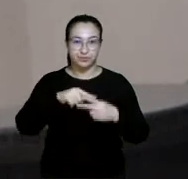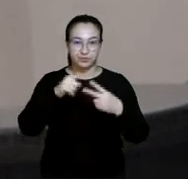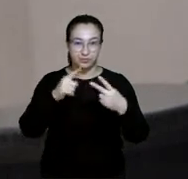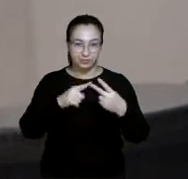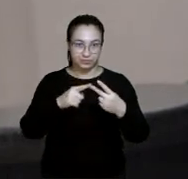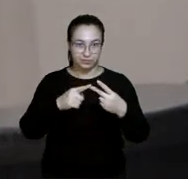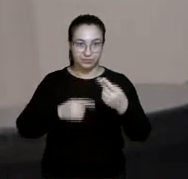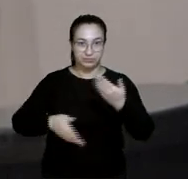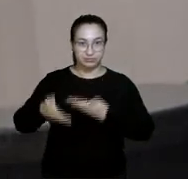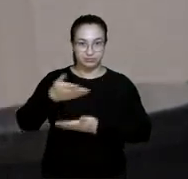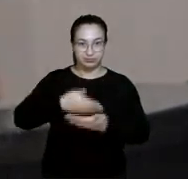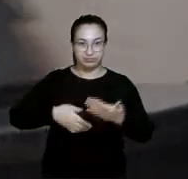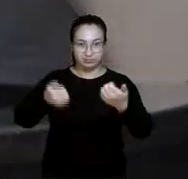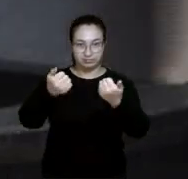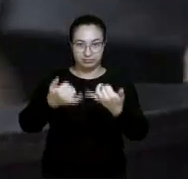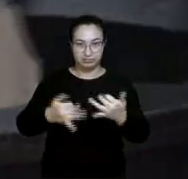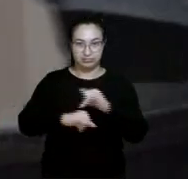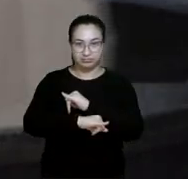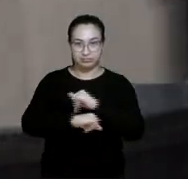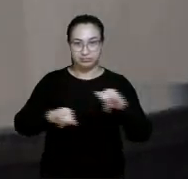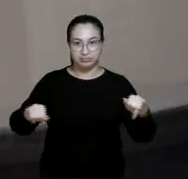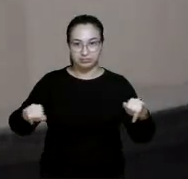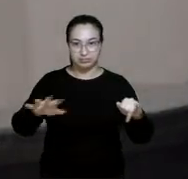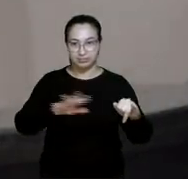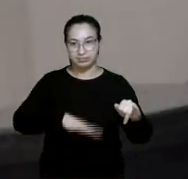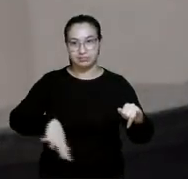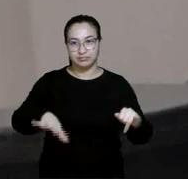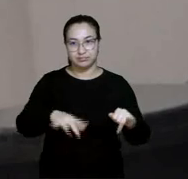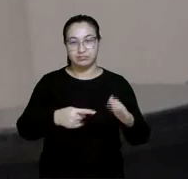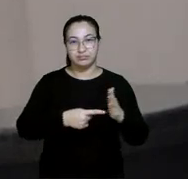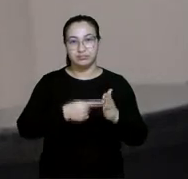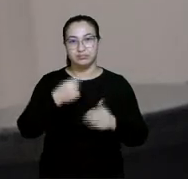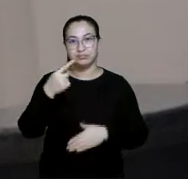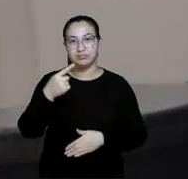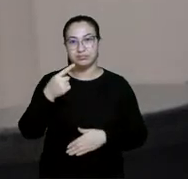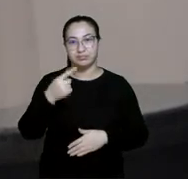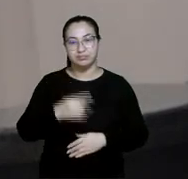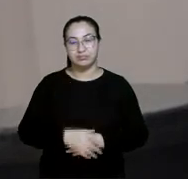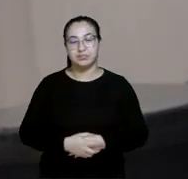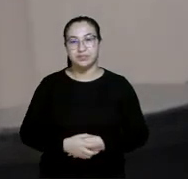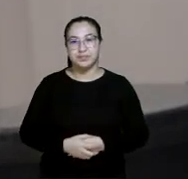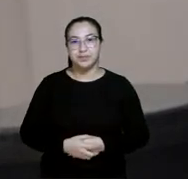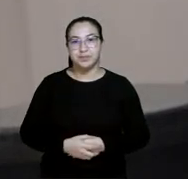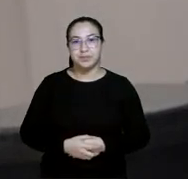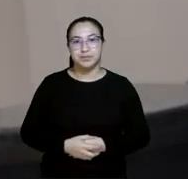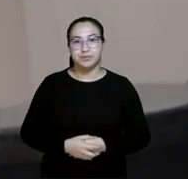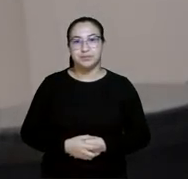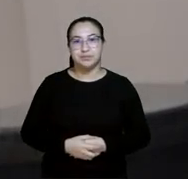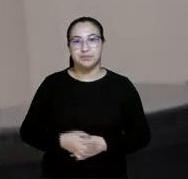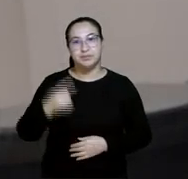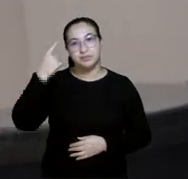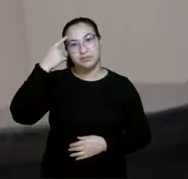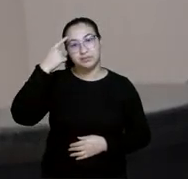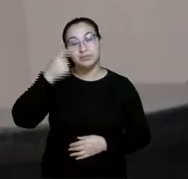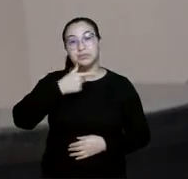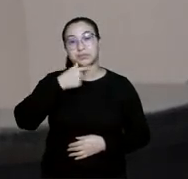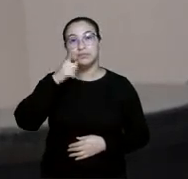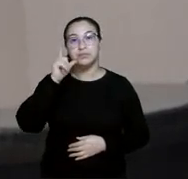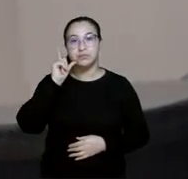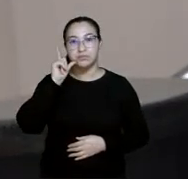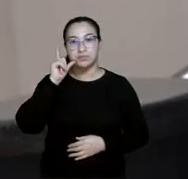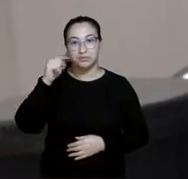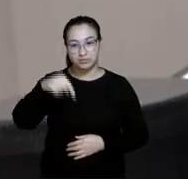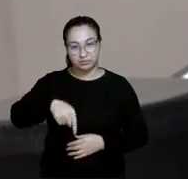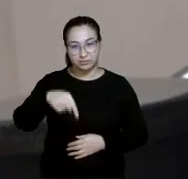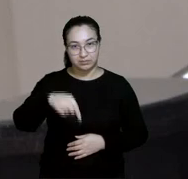vossas excelências. A primeira delas, vejam, senhores, exatamente no dia de ontem, aqui,